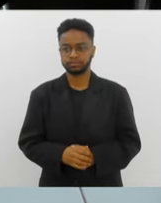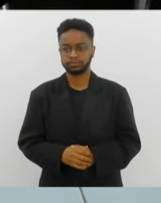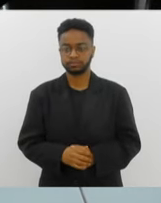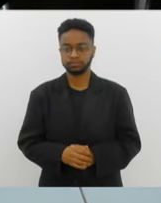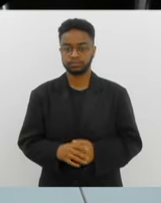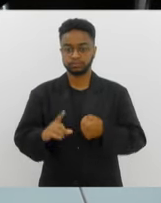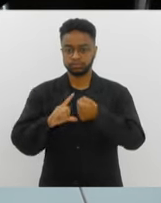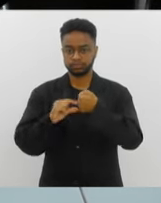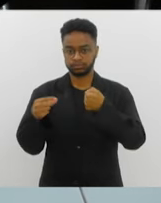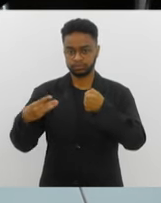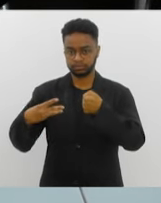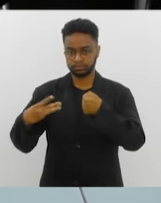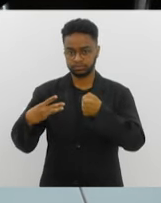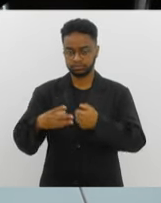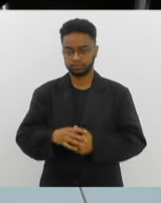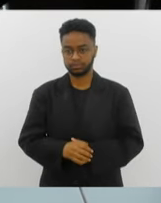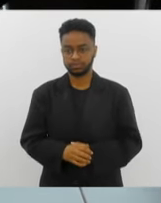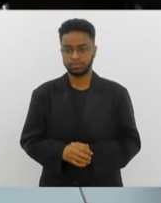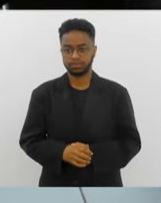Artigo 3º.